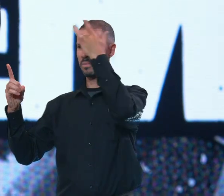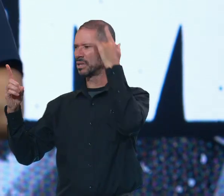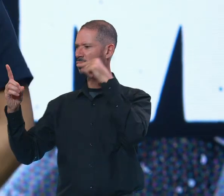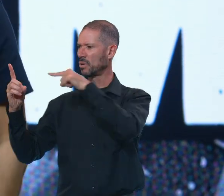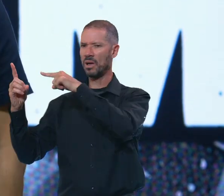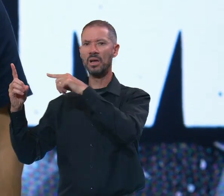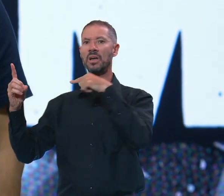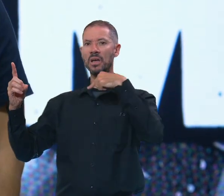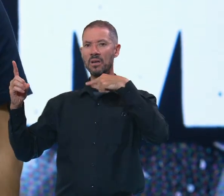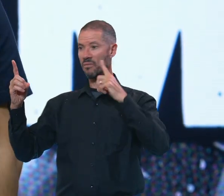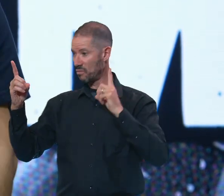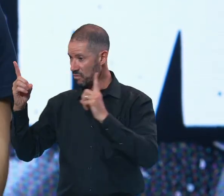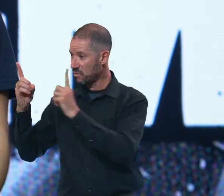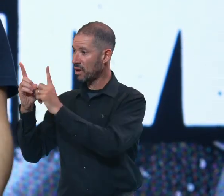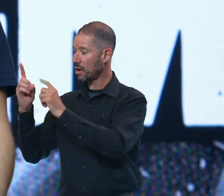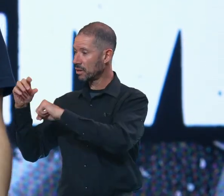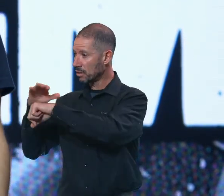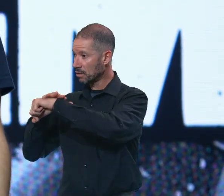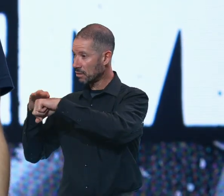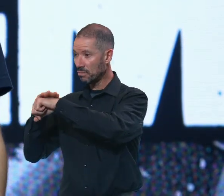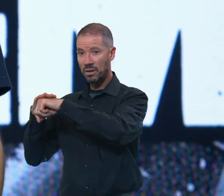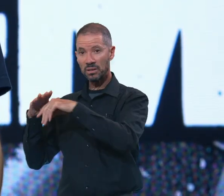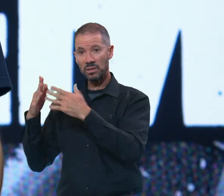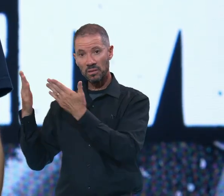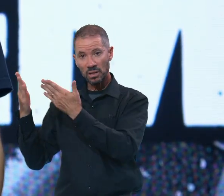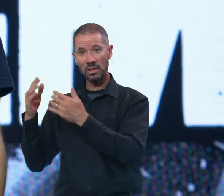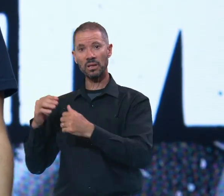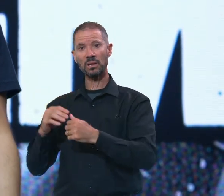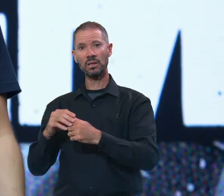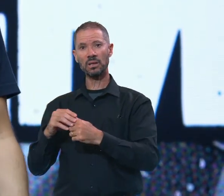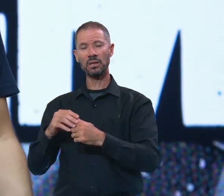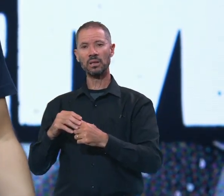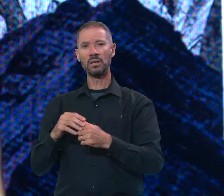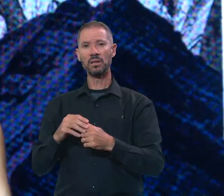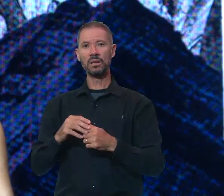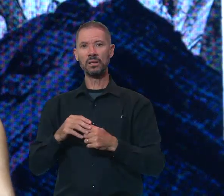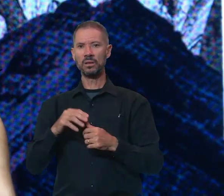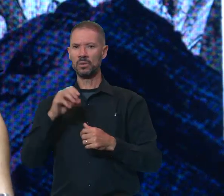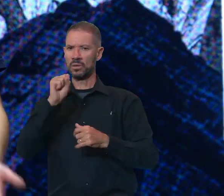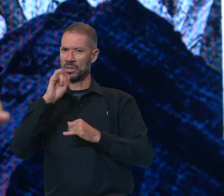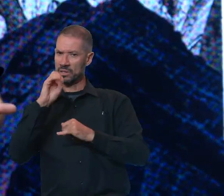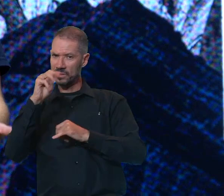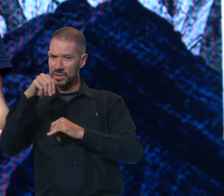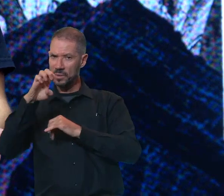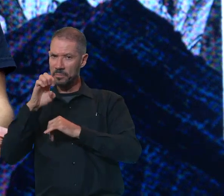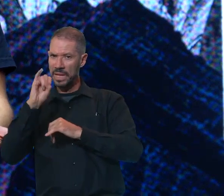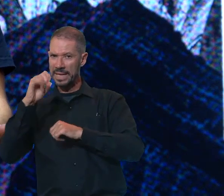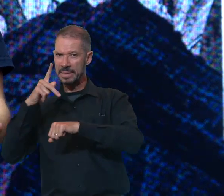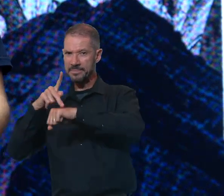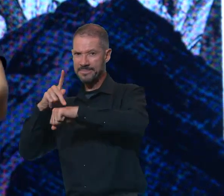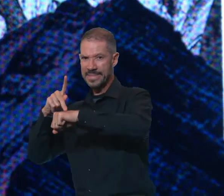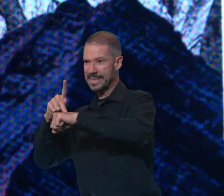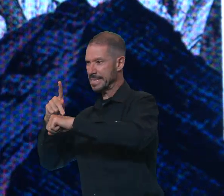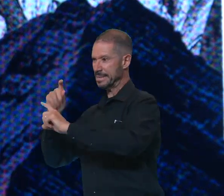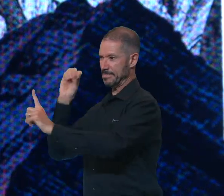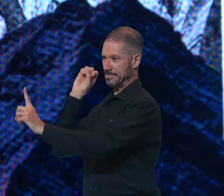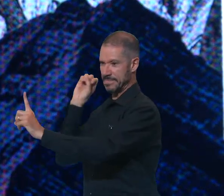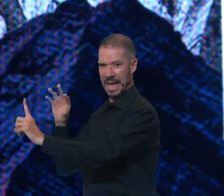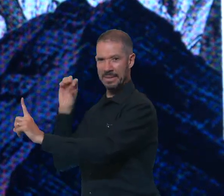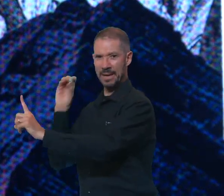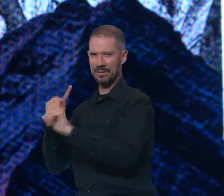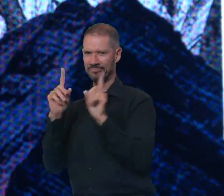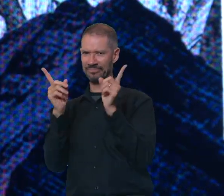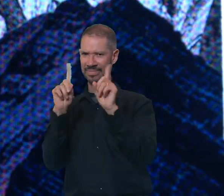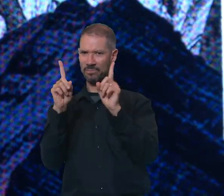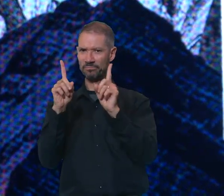Vai resolver. Fala com o irmão lá. Em amor, né, meu irmão? Não vai ser cimento tacando pedra também, né? Também não adianta. Em amor, para resolver,